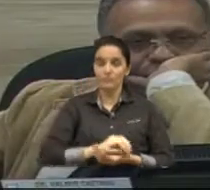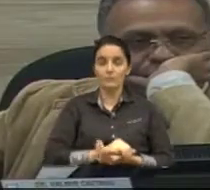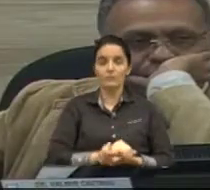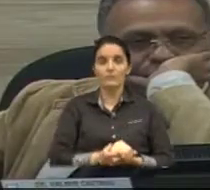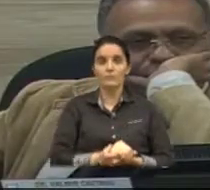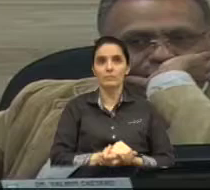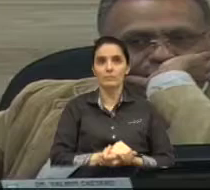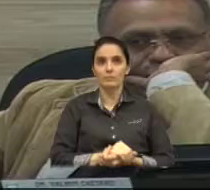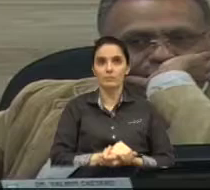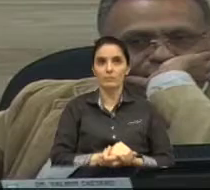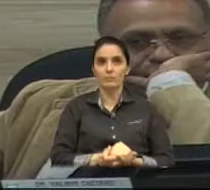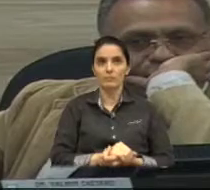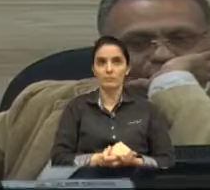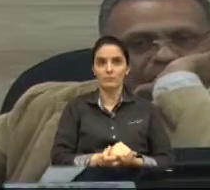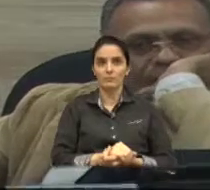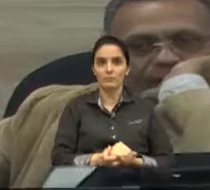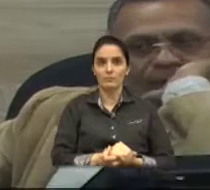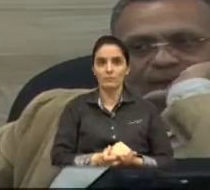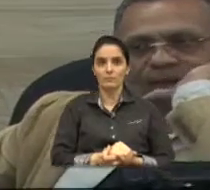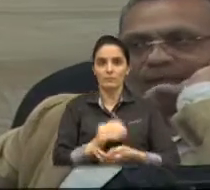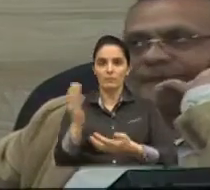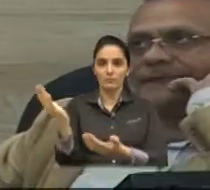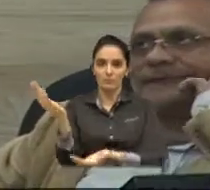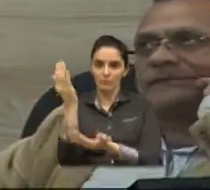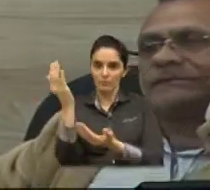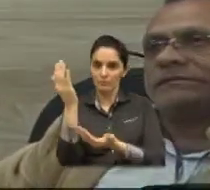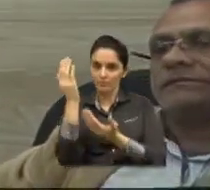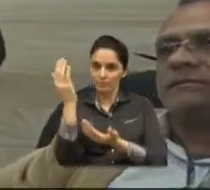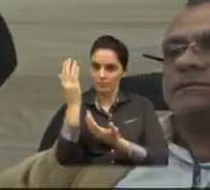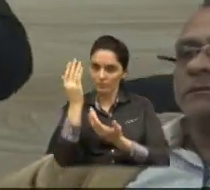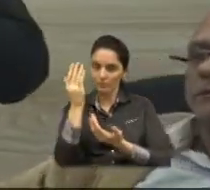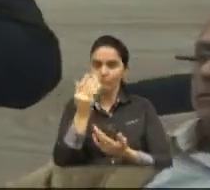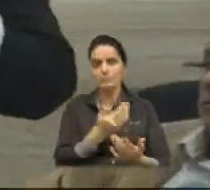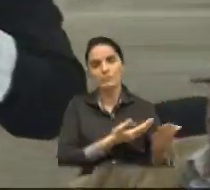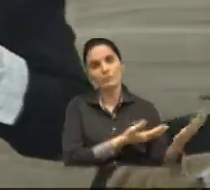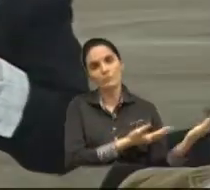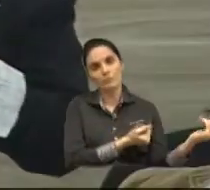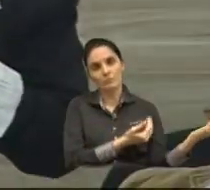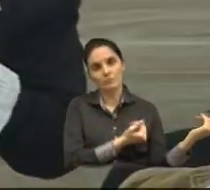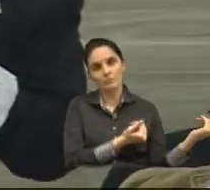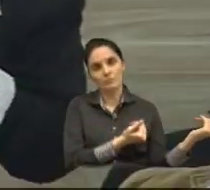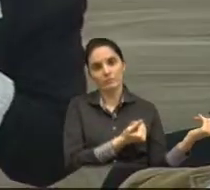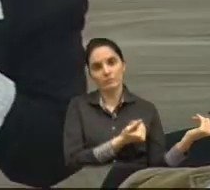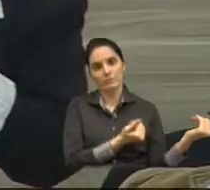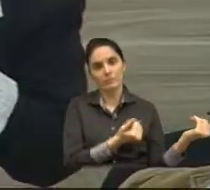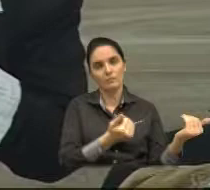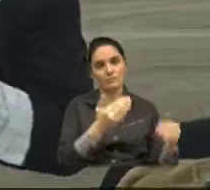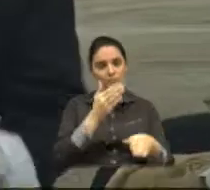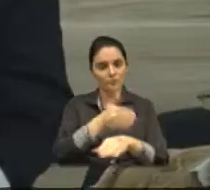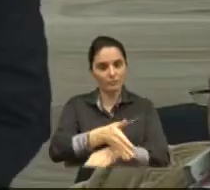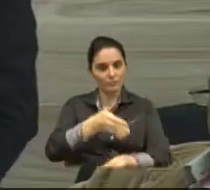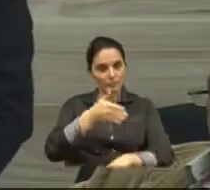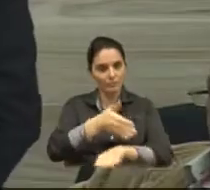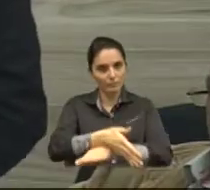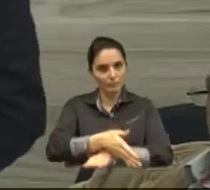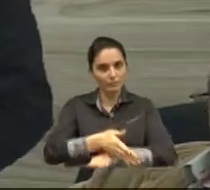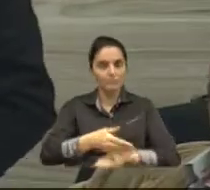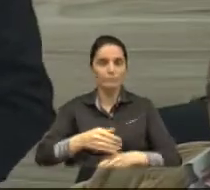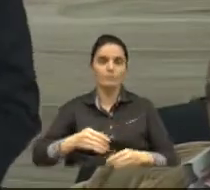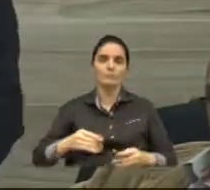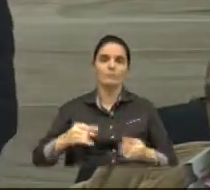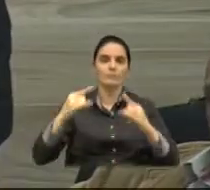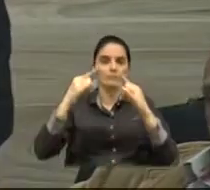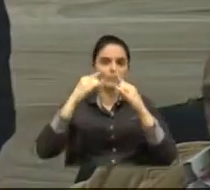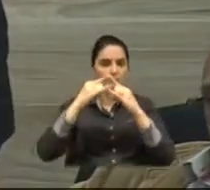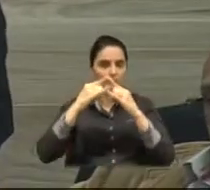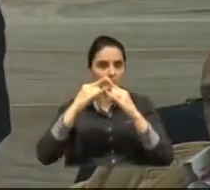vem, na verdade, incentivar a participação dos jovens nesse tipo de atividade.